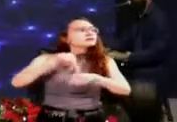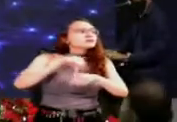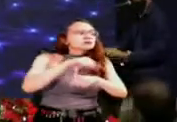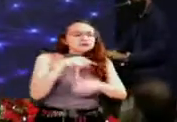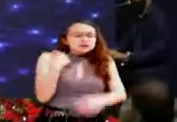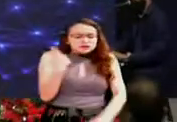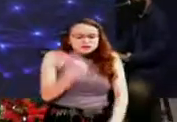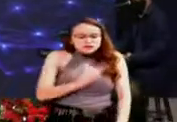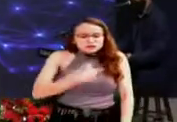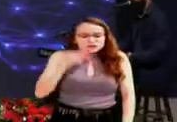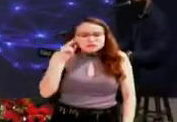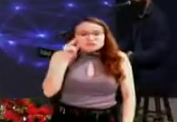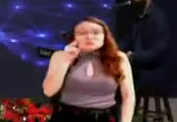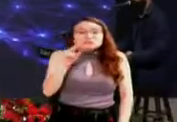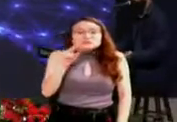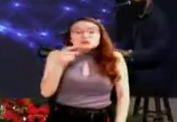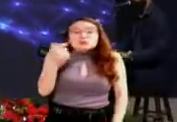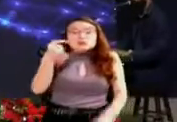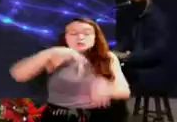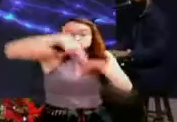vemos, sim, prestes a